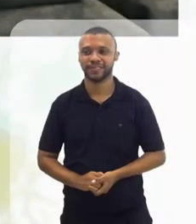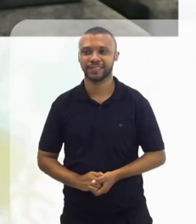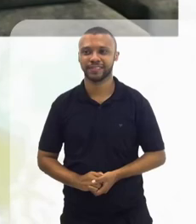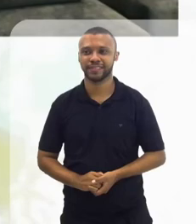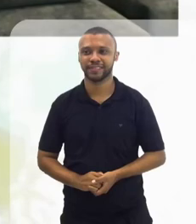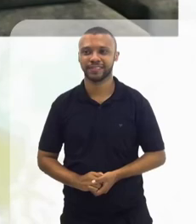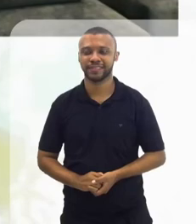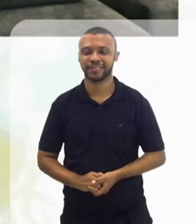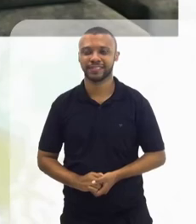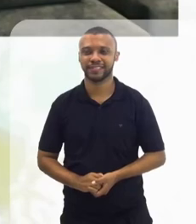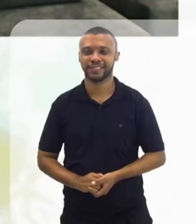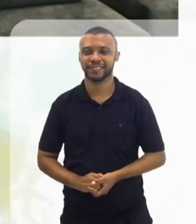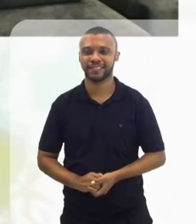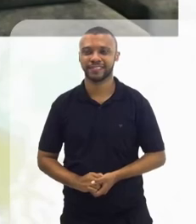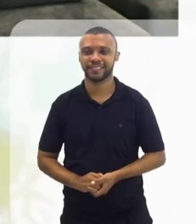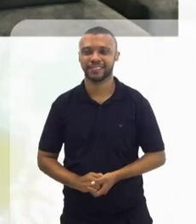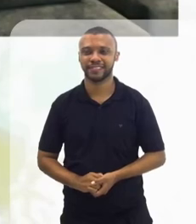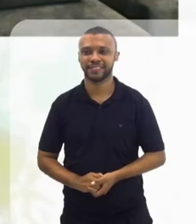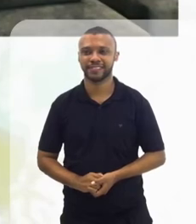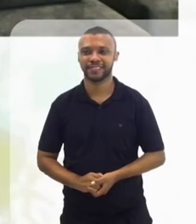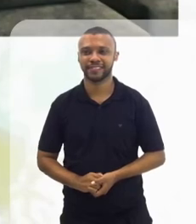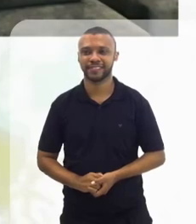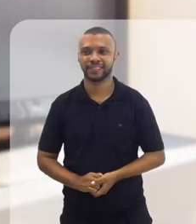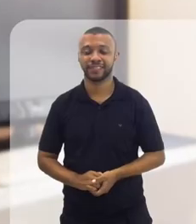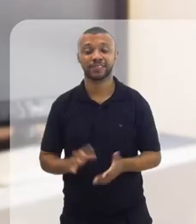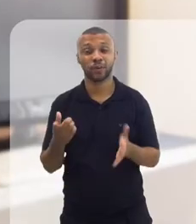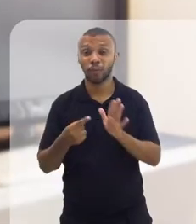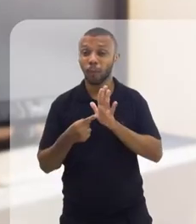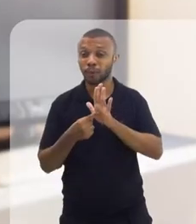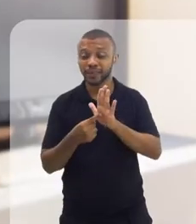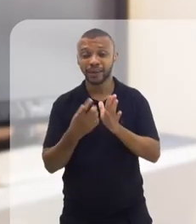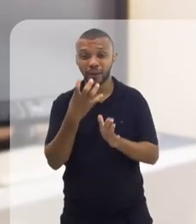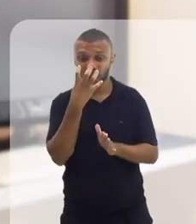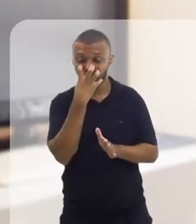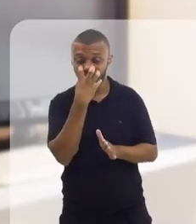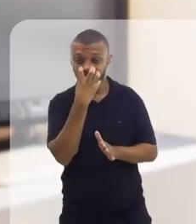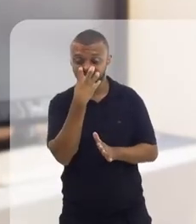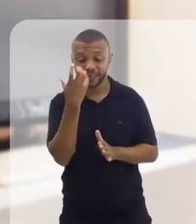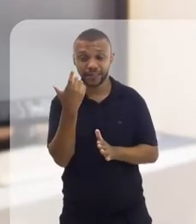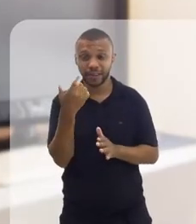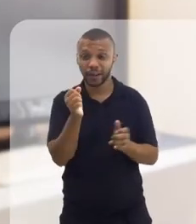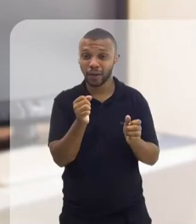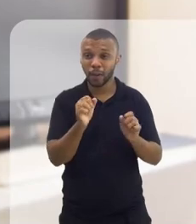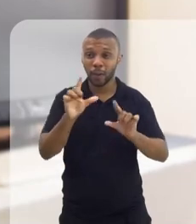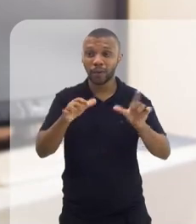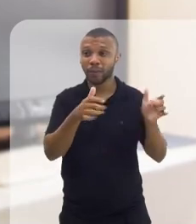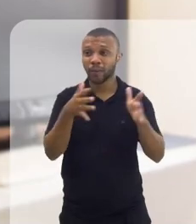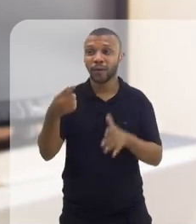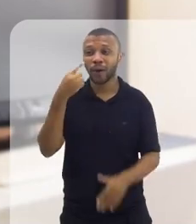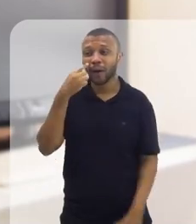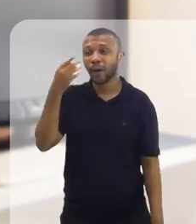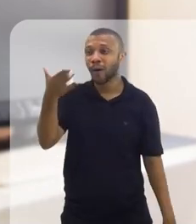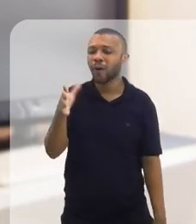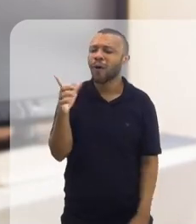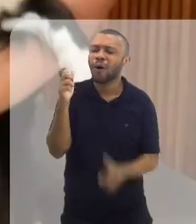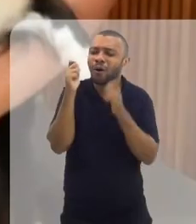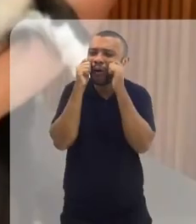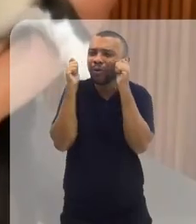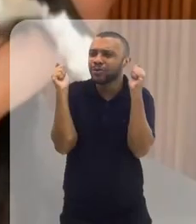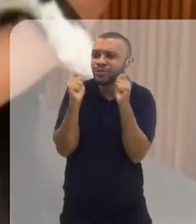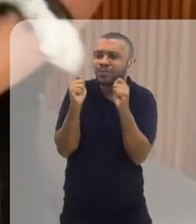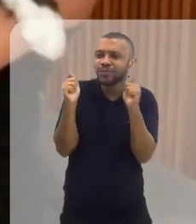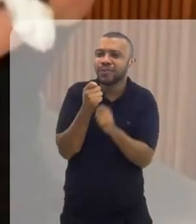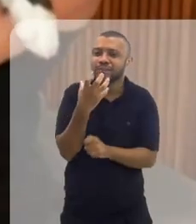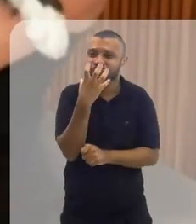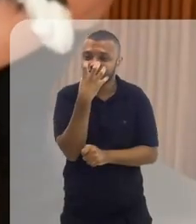já vai. Vem aqui, meu amor. A Nadinha. Vamos mostrar ela aqui, se apareceu o programa é todo, Cíntia.